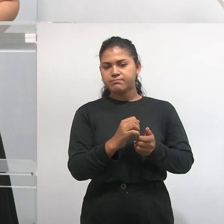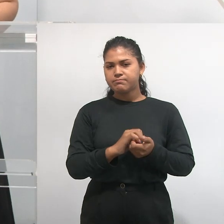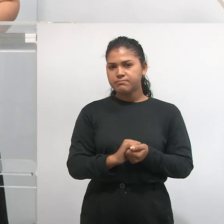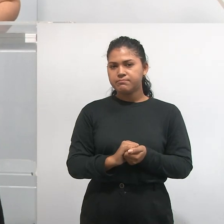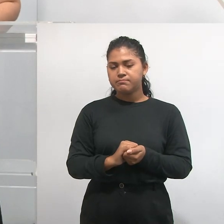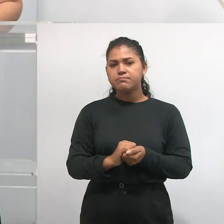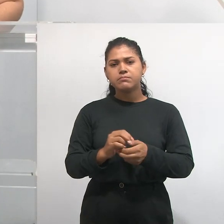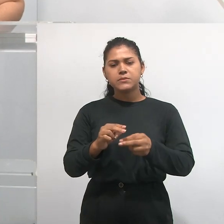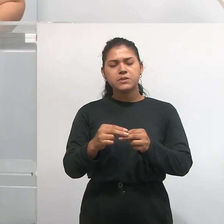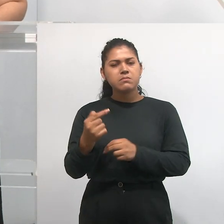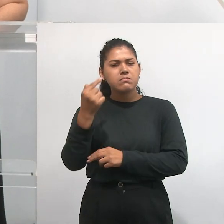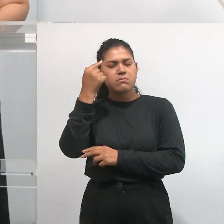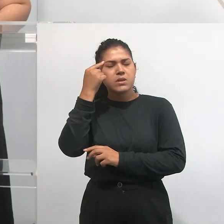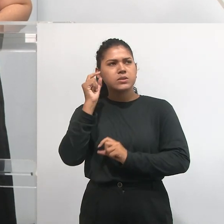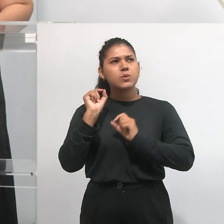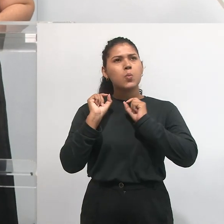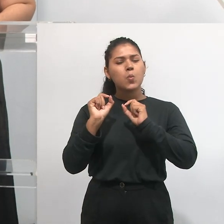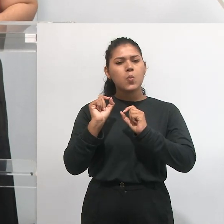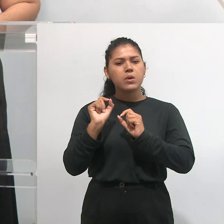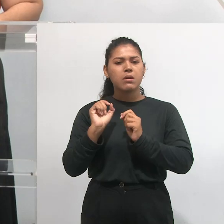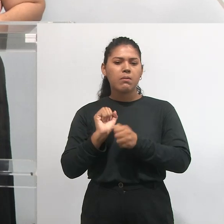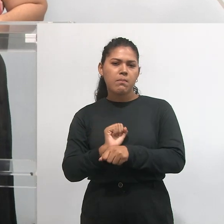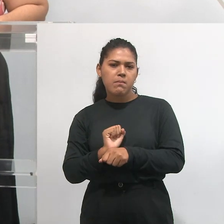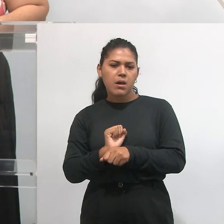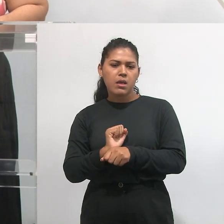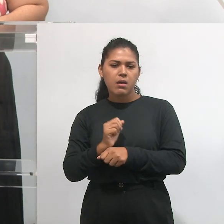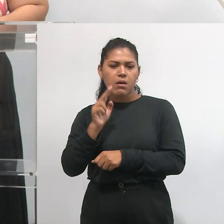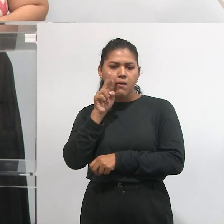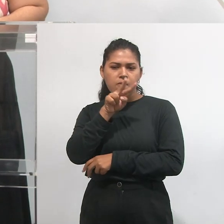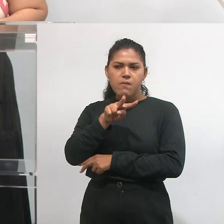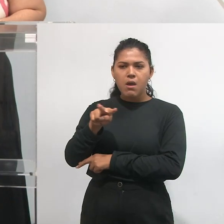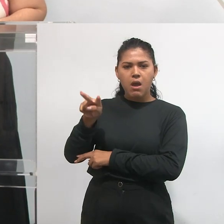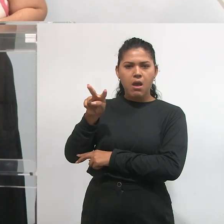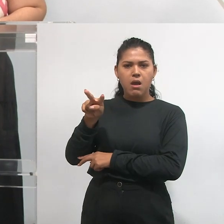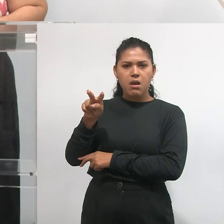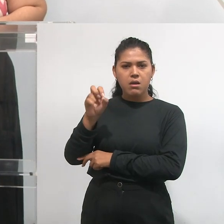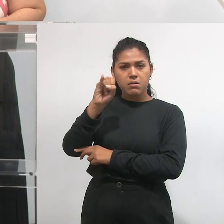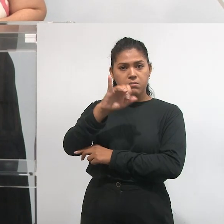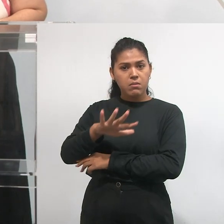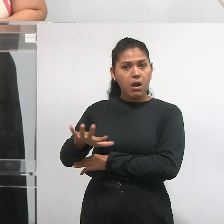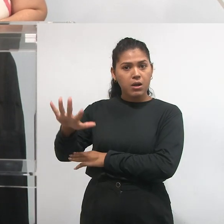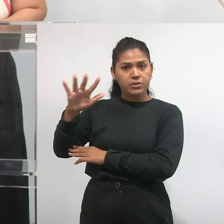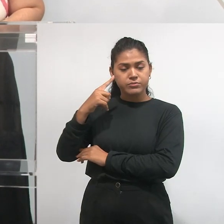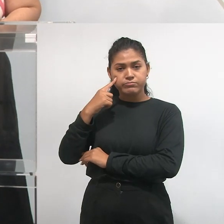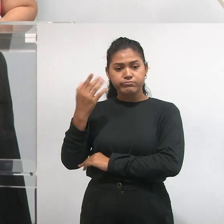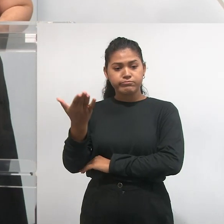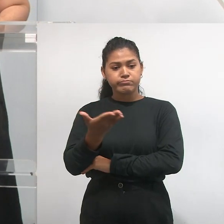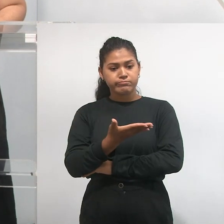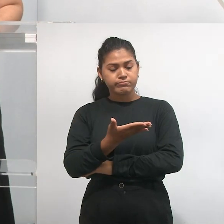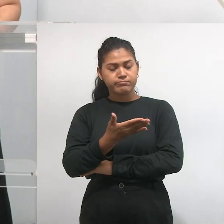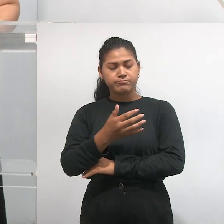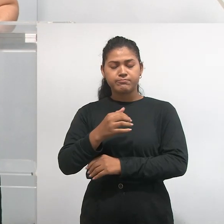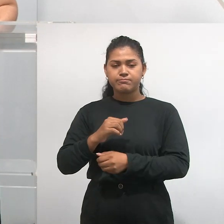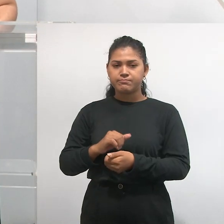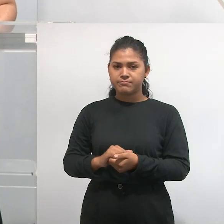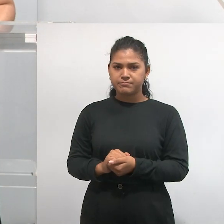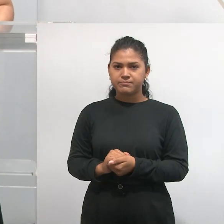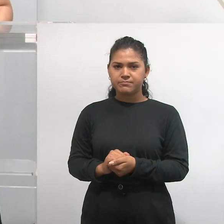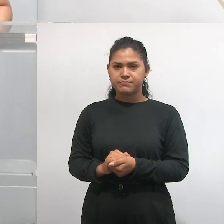pense comigo aqui, nesse momento, sobre essas imagens que nós temos e que eu vou mostrar novamente para vocês já já.